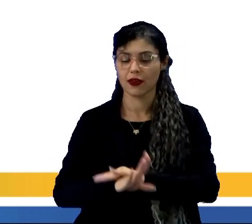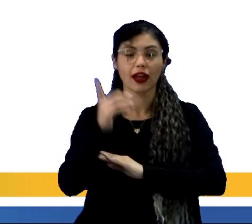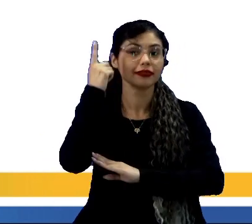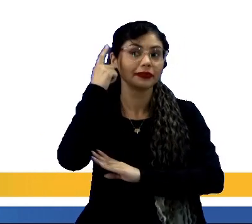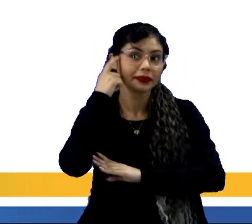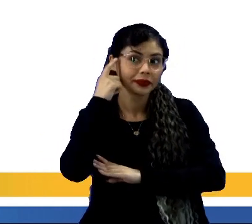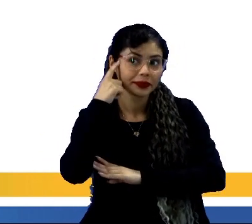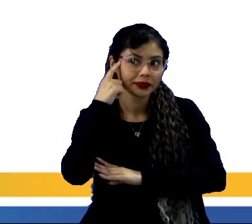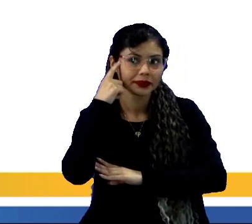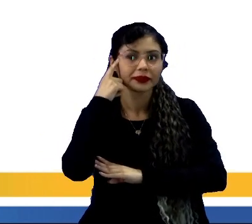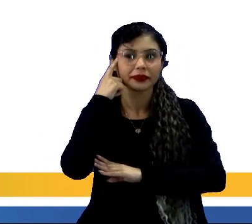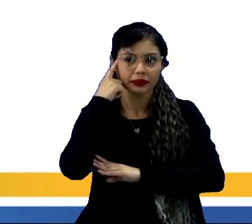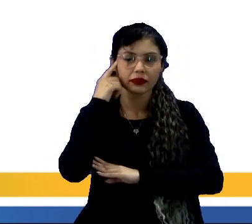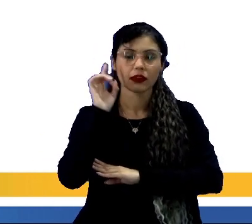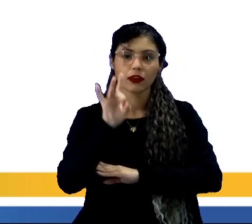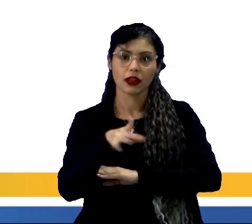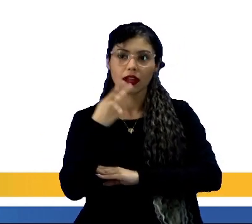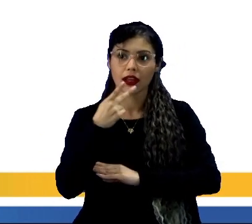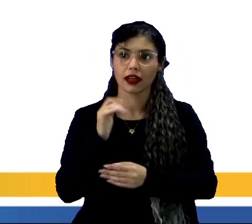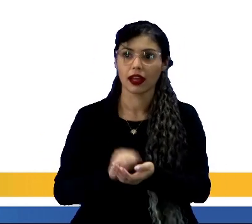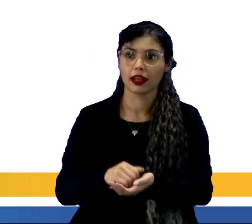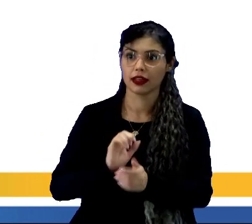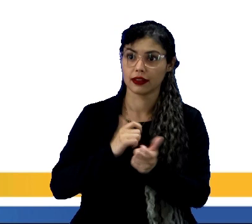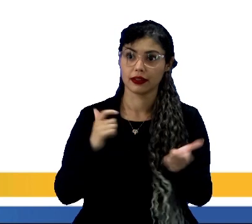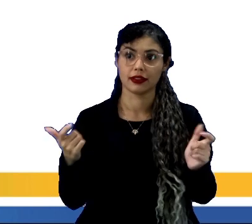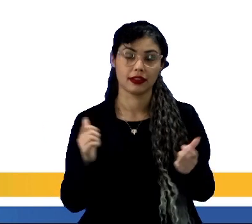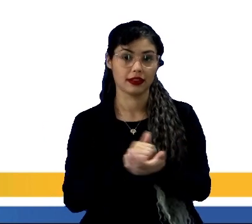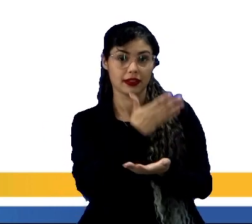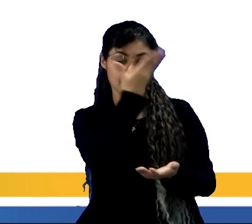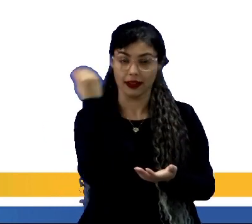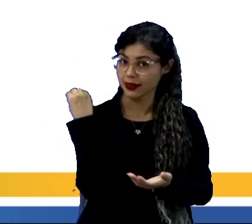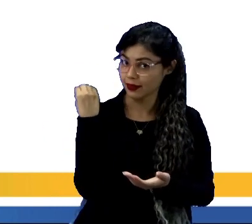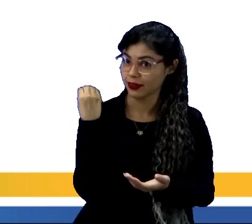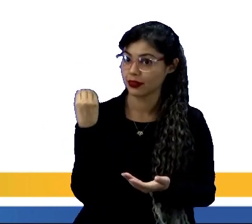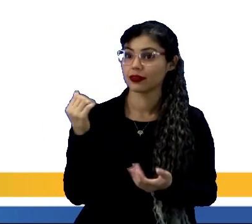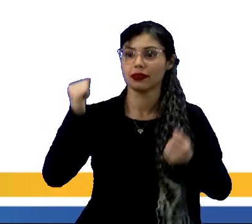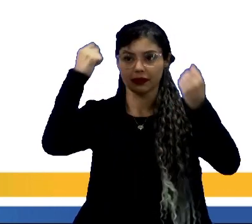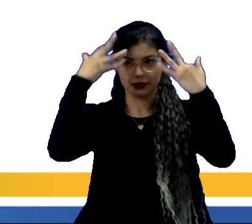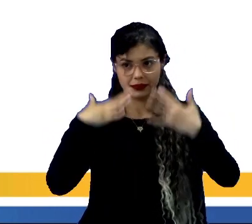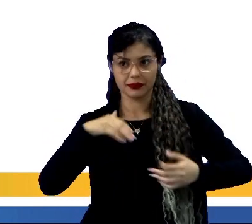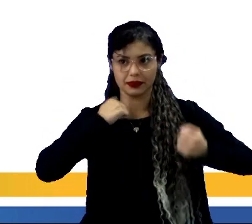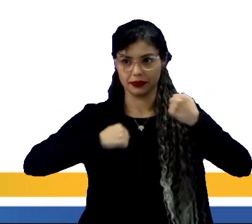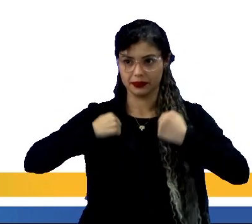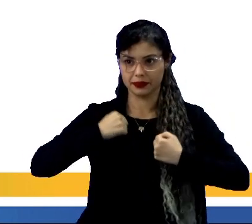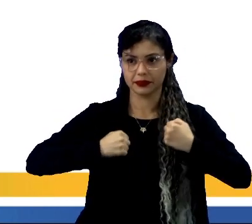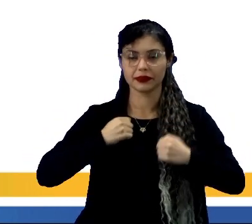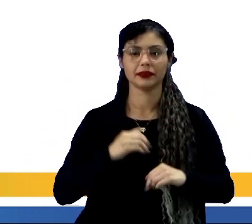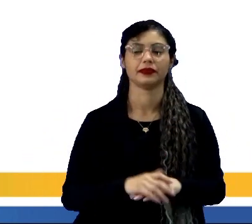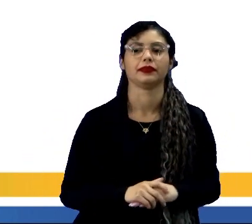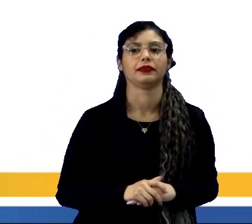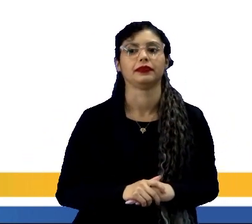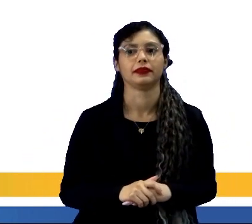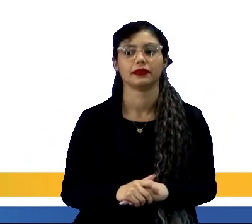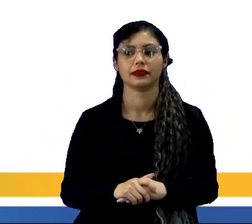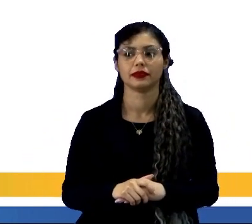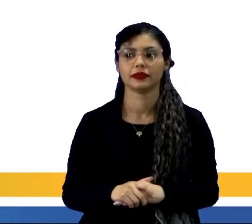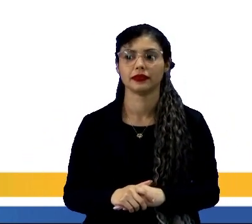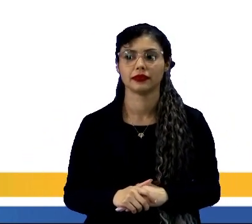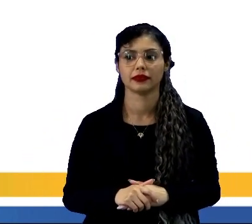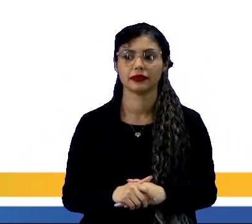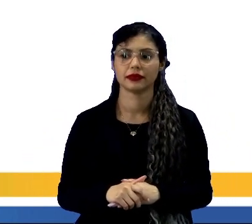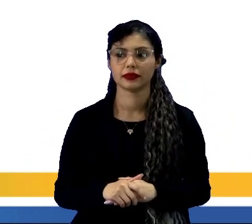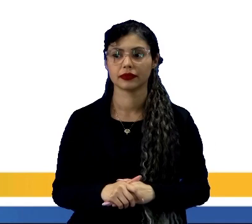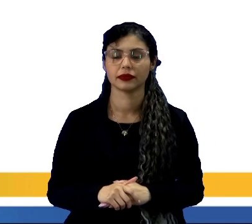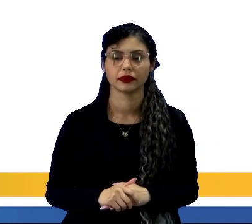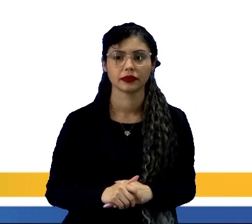na mente, né? Só que ele disse que tinha tanta memória, mas ele esqueceu de tomar banho, não foi? Interessante, é